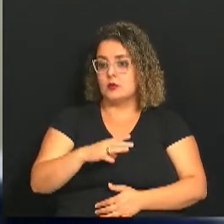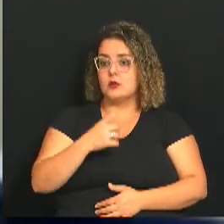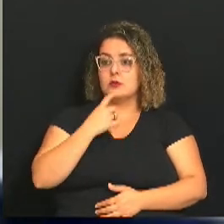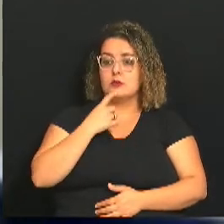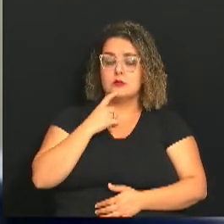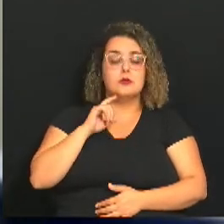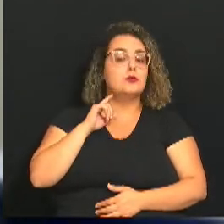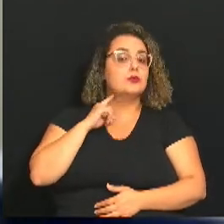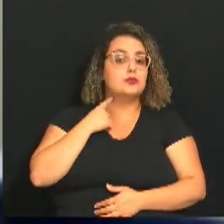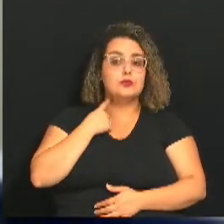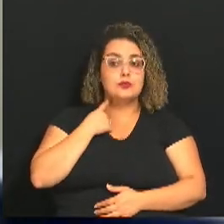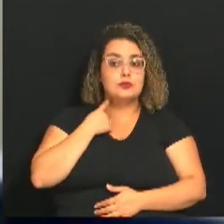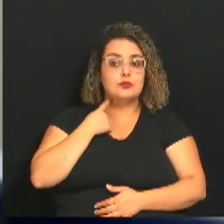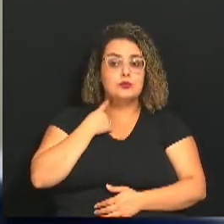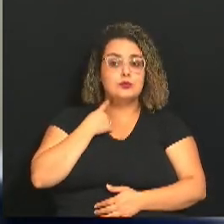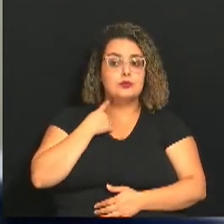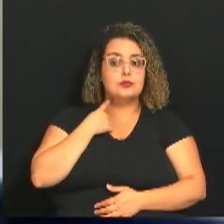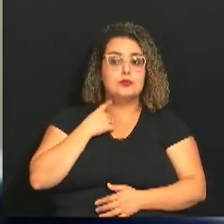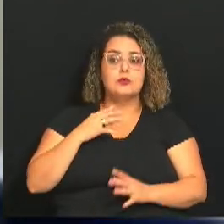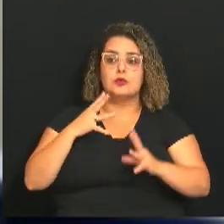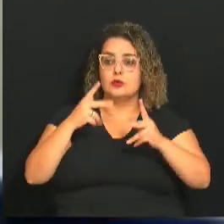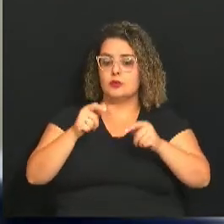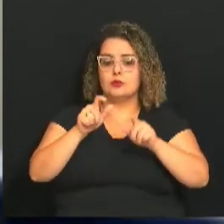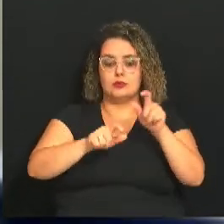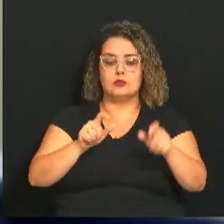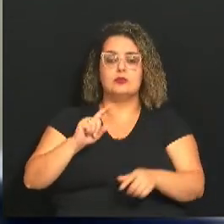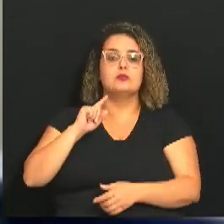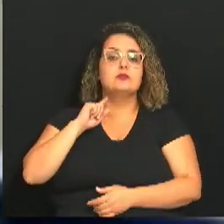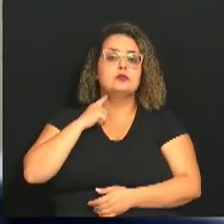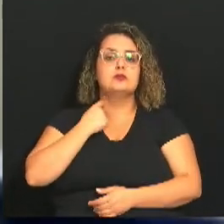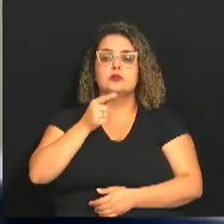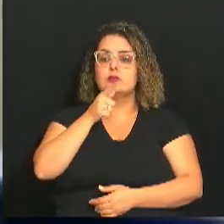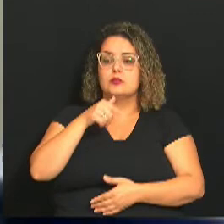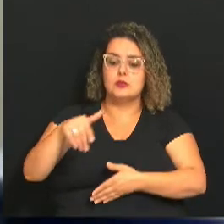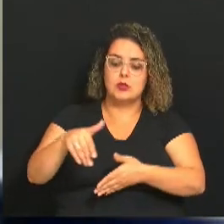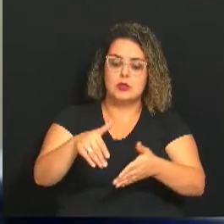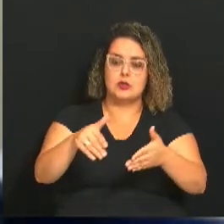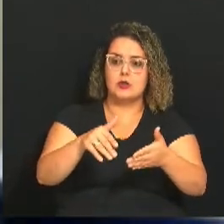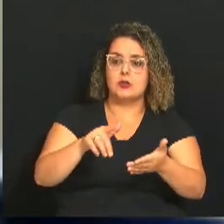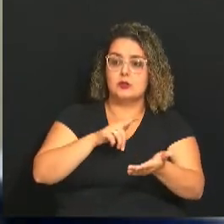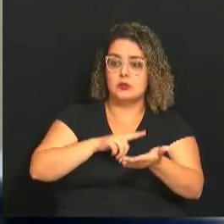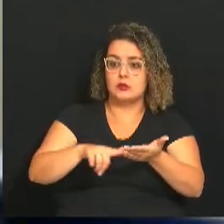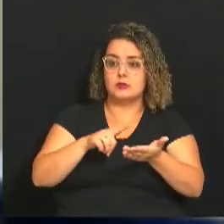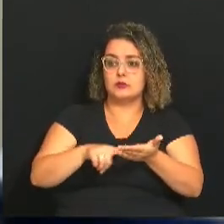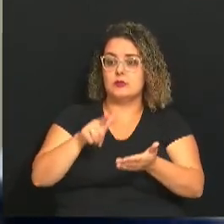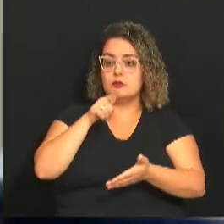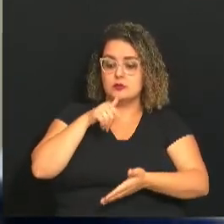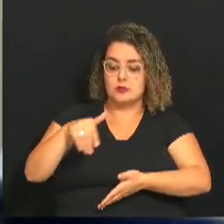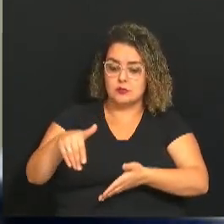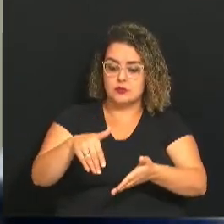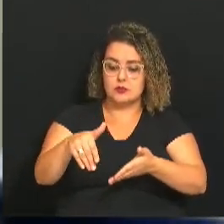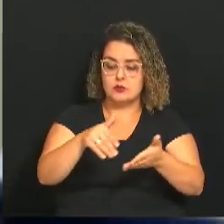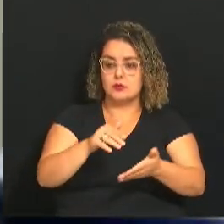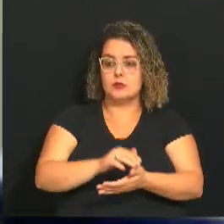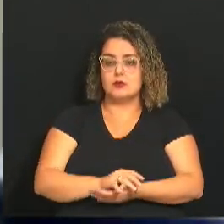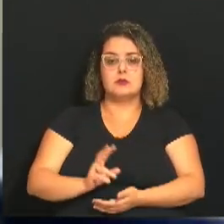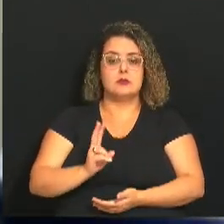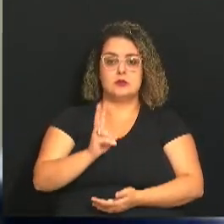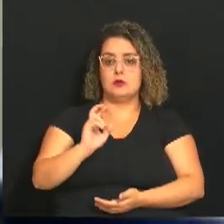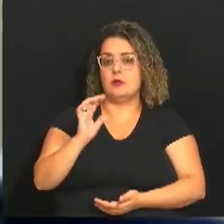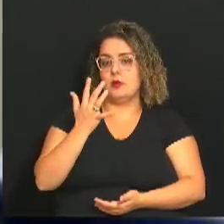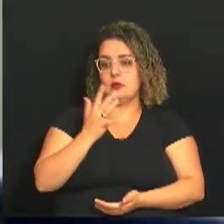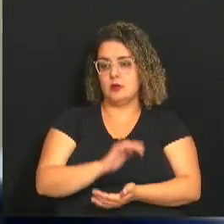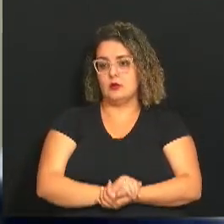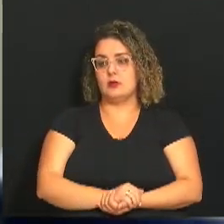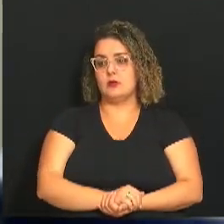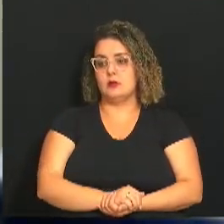população ela joga todo tipo de lixo nos córregos. A limpeza dos córregos é uma coisa constante. Mesmo ali